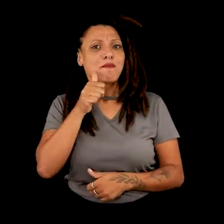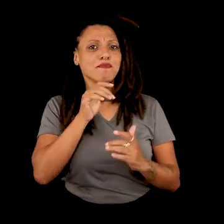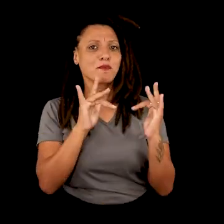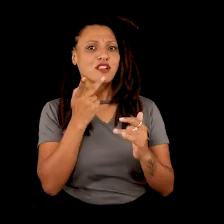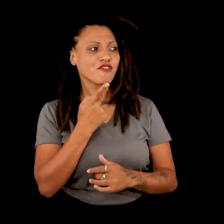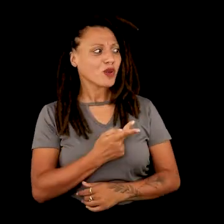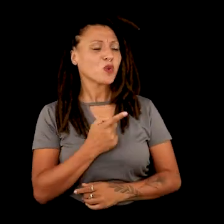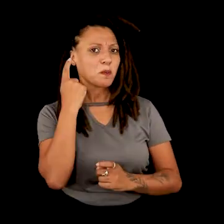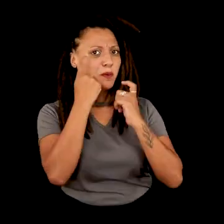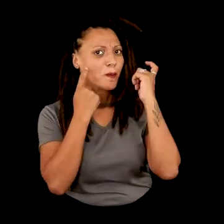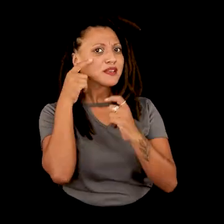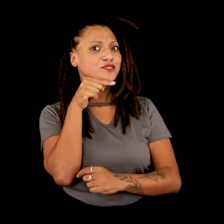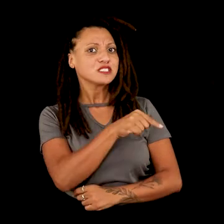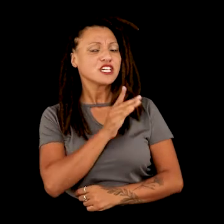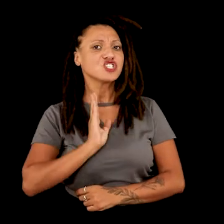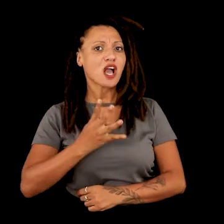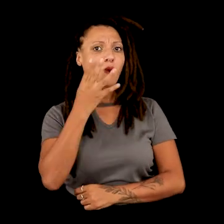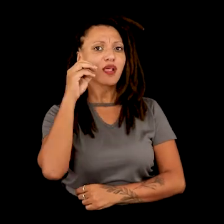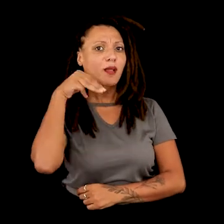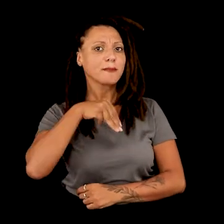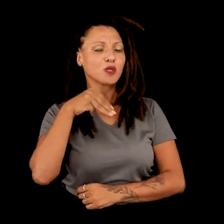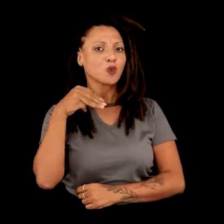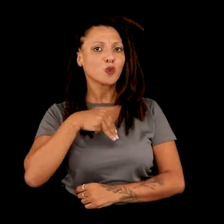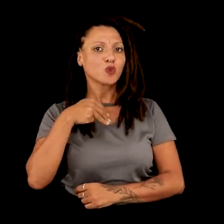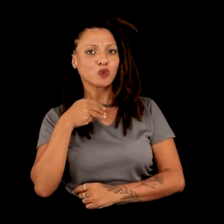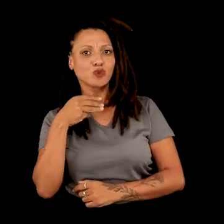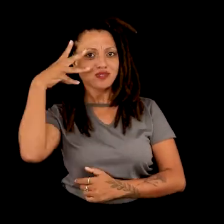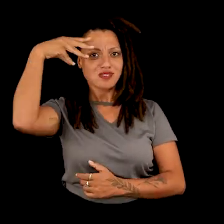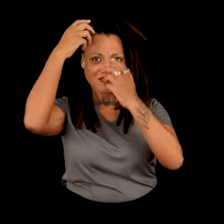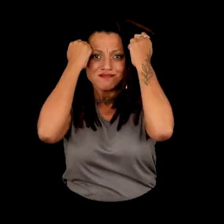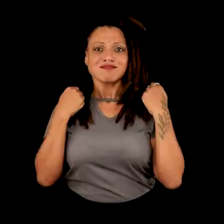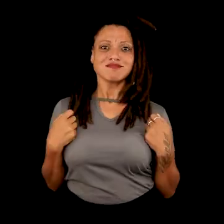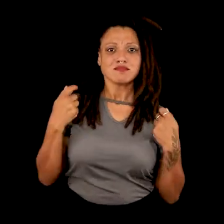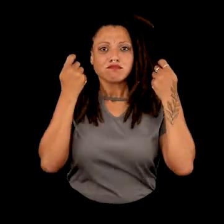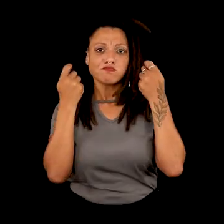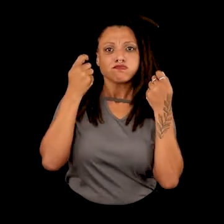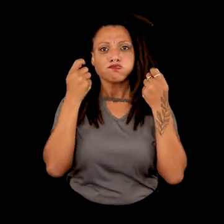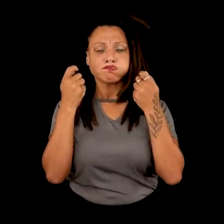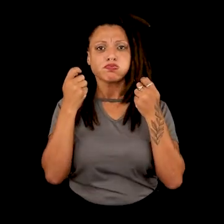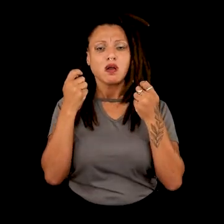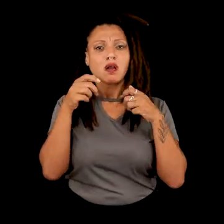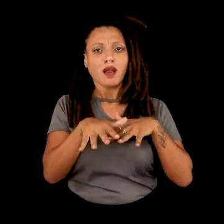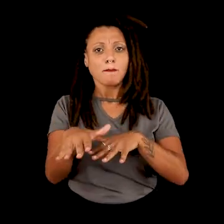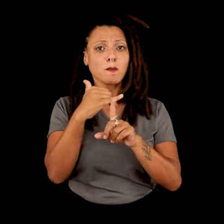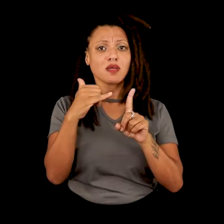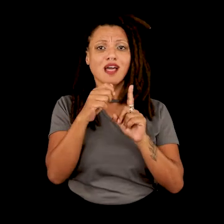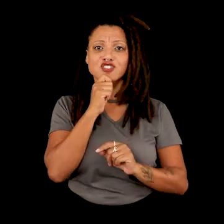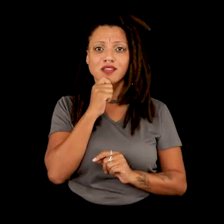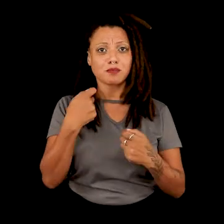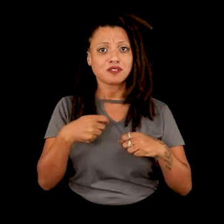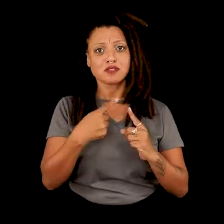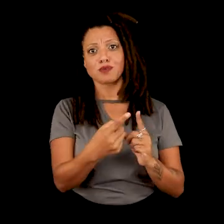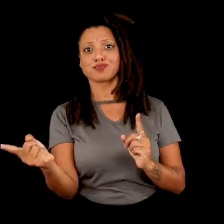contigo, bicho. Já fazem mais de 40 minutos que tu tá aí dentro. Não chegou nem na metade do percurso. Ainda vai ter a volta. Eu falei, não, cara,